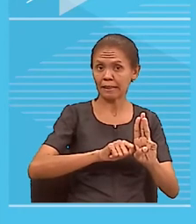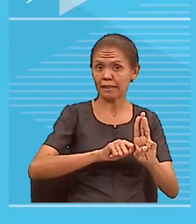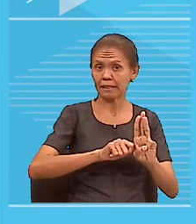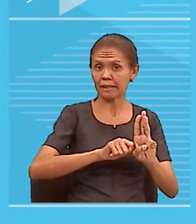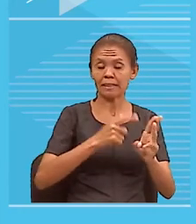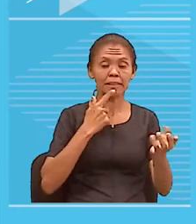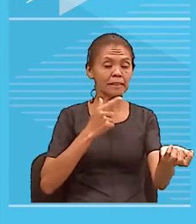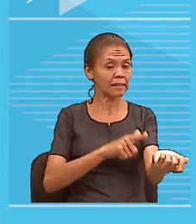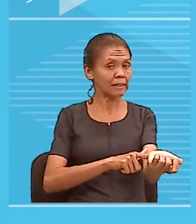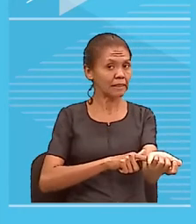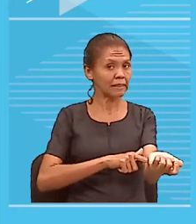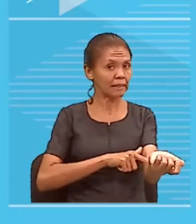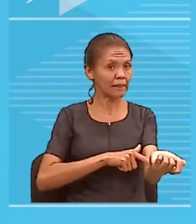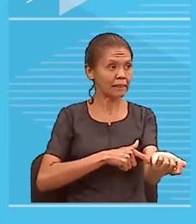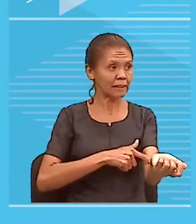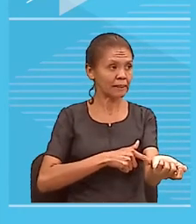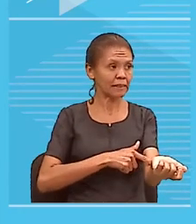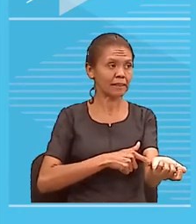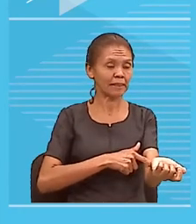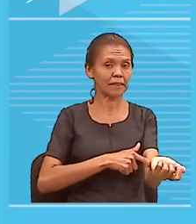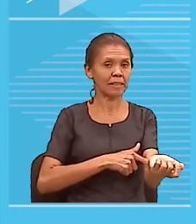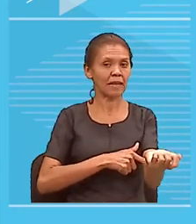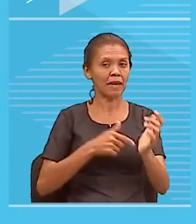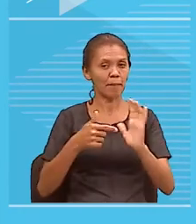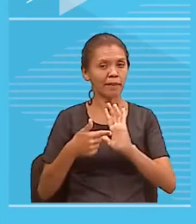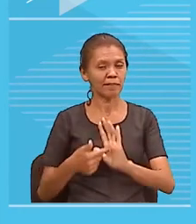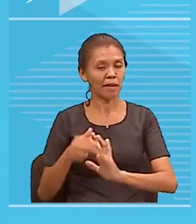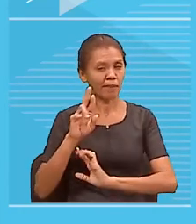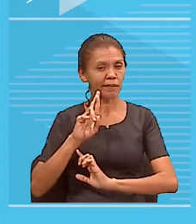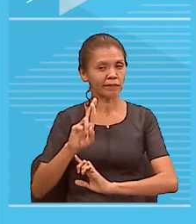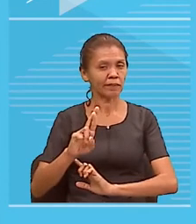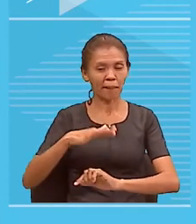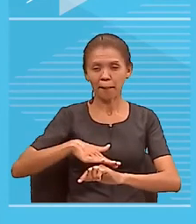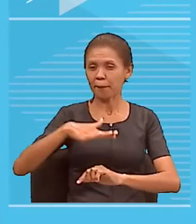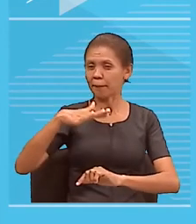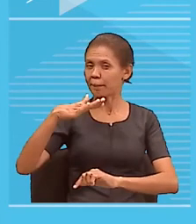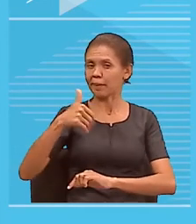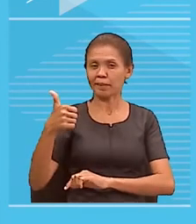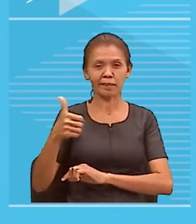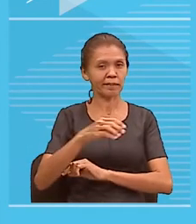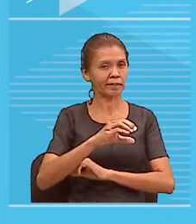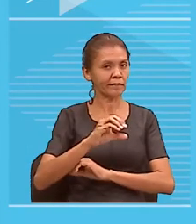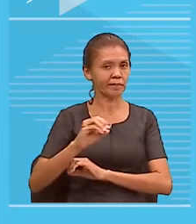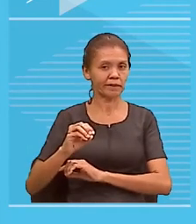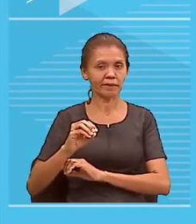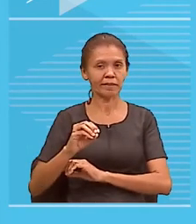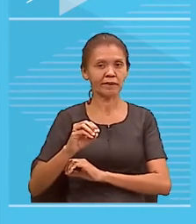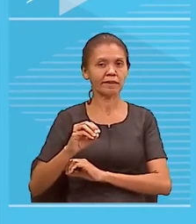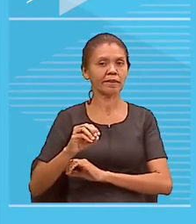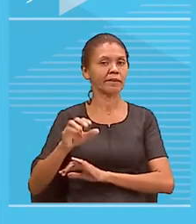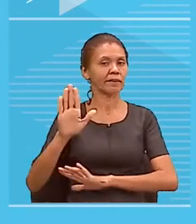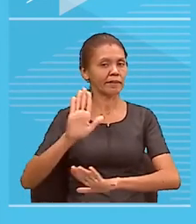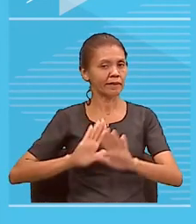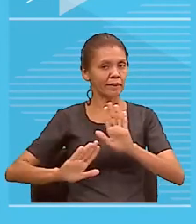taxa de glicemia em jejum ficar acima de 100 E você tá pré Procure um